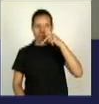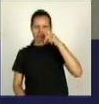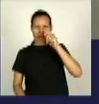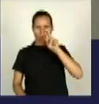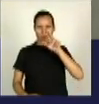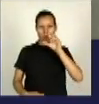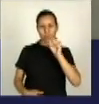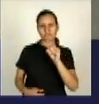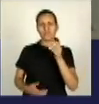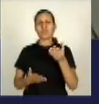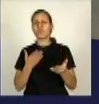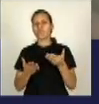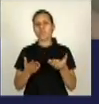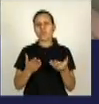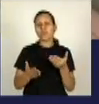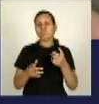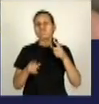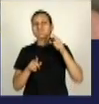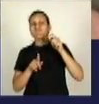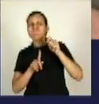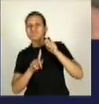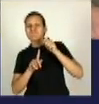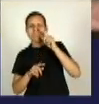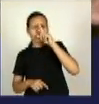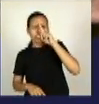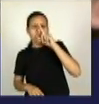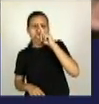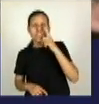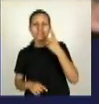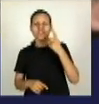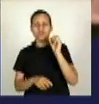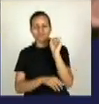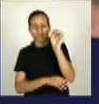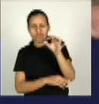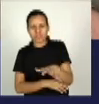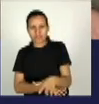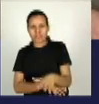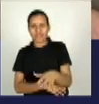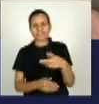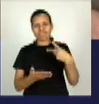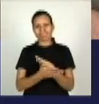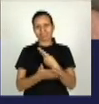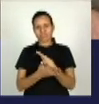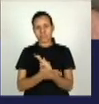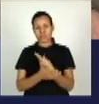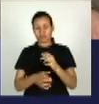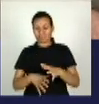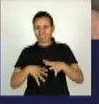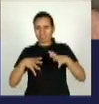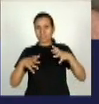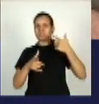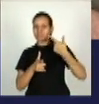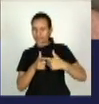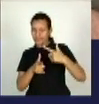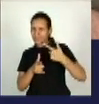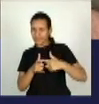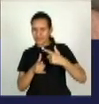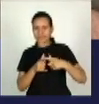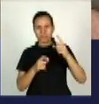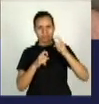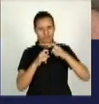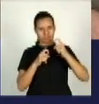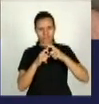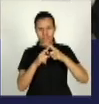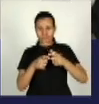Muito bem, professor Paulo. Quais os riscos para a sociedade do descarte equivocado? O grande problema do